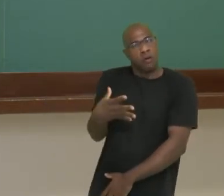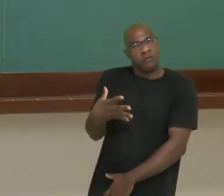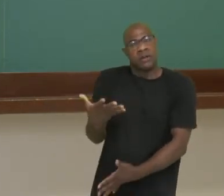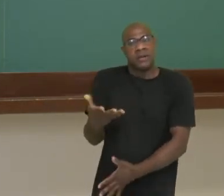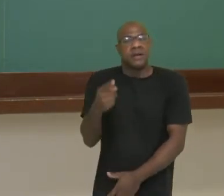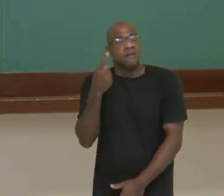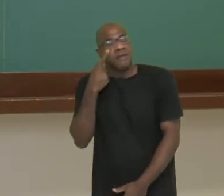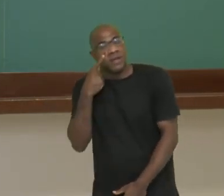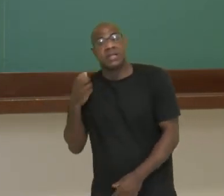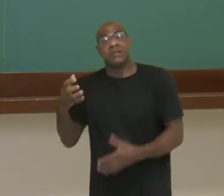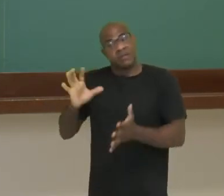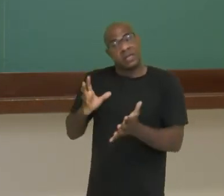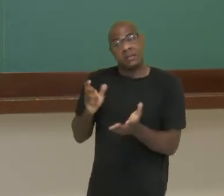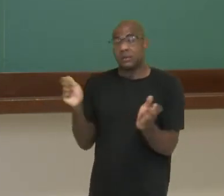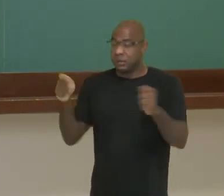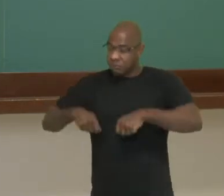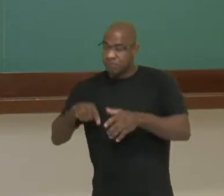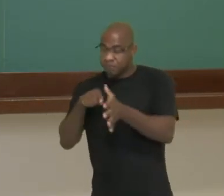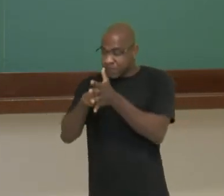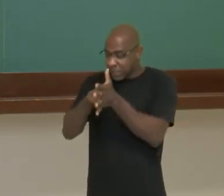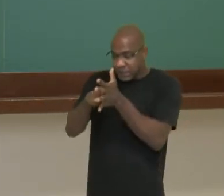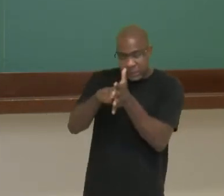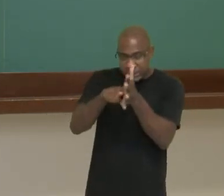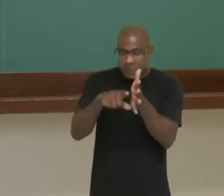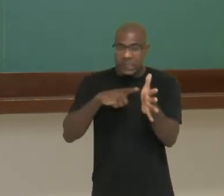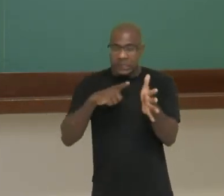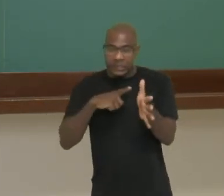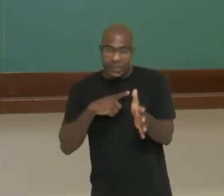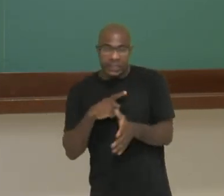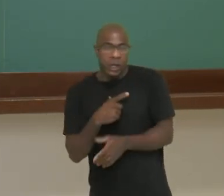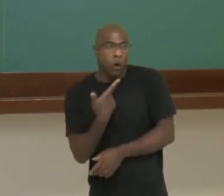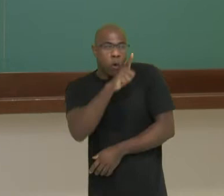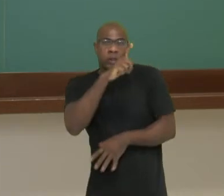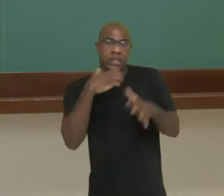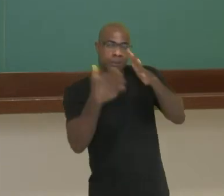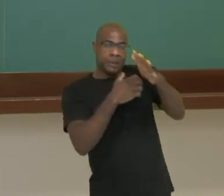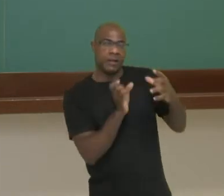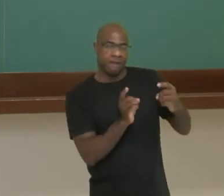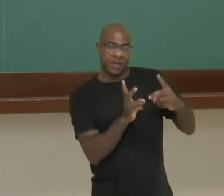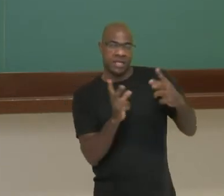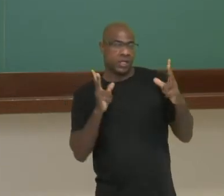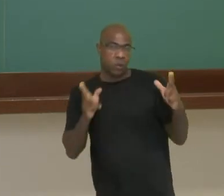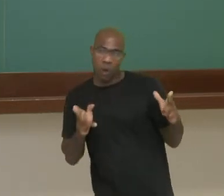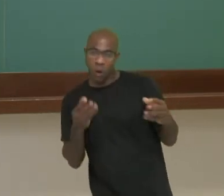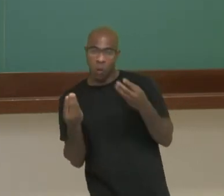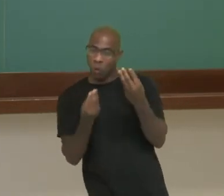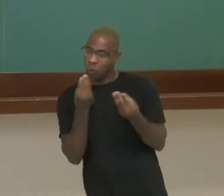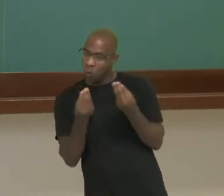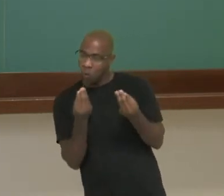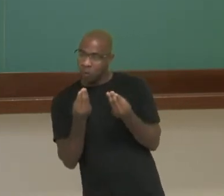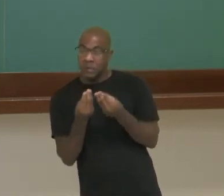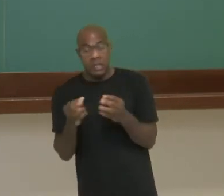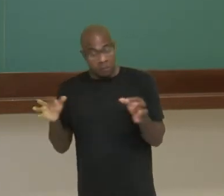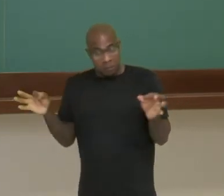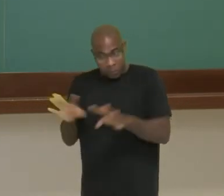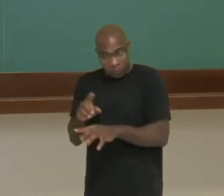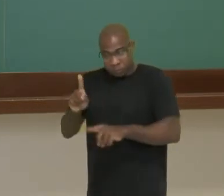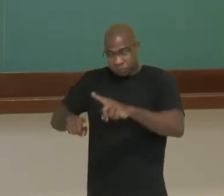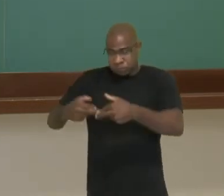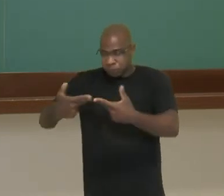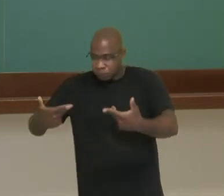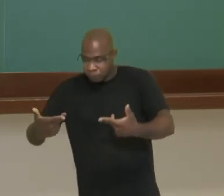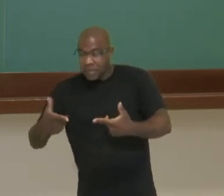produto, vai ver, primeiro fazer uma pesquisa se há mercado para aquele determinado produto, depois daquele produto pronto, ela vai ver se